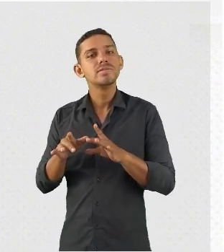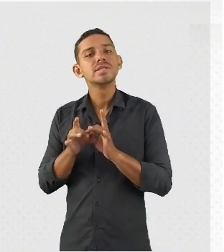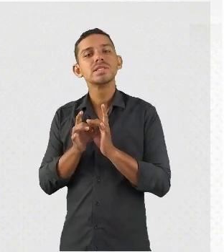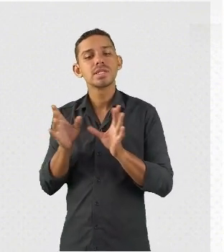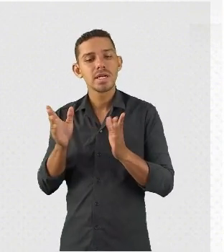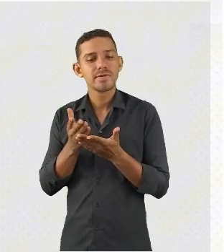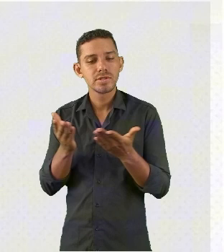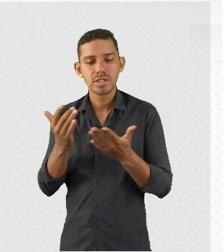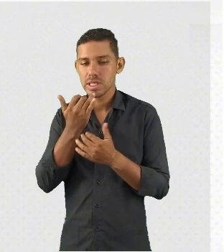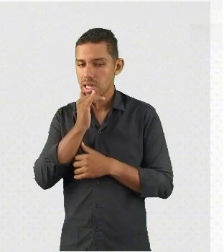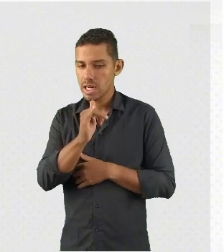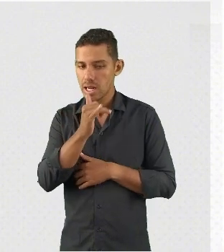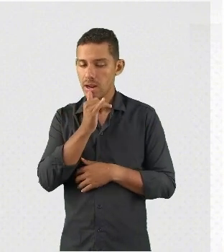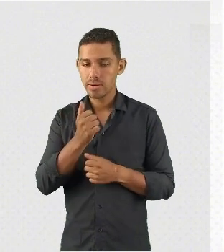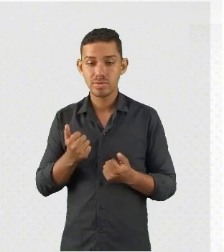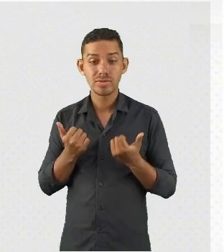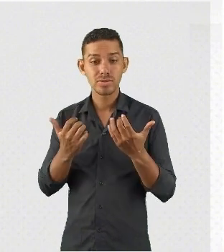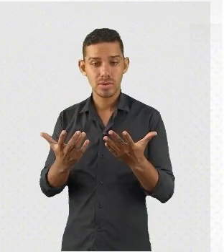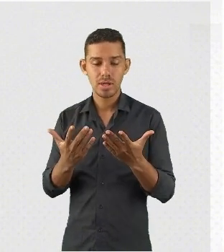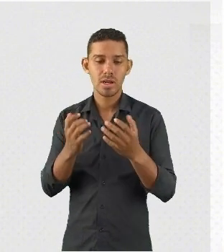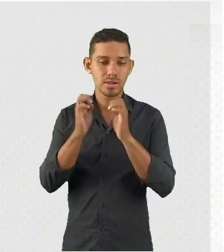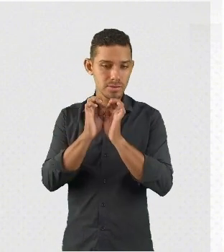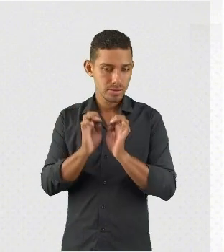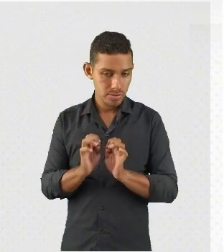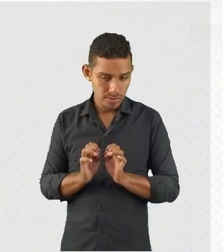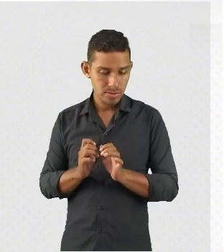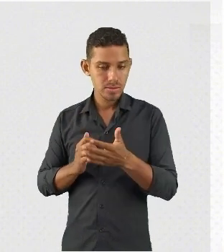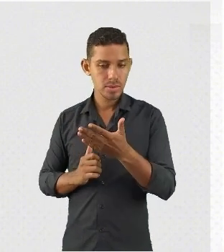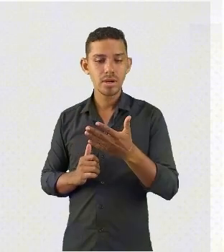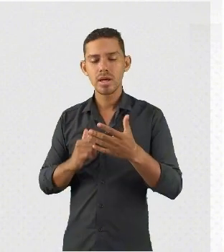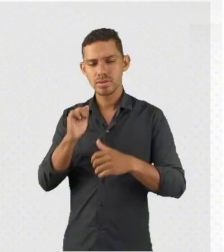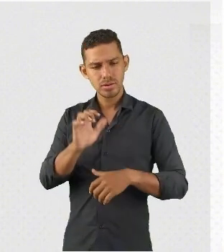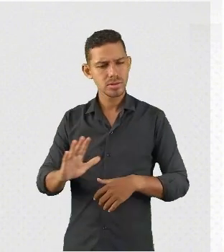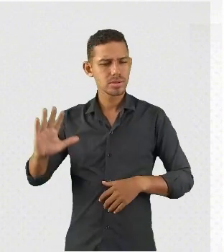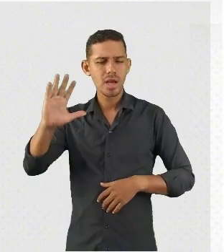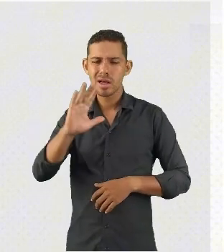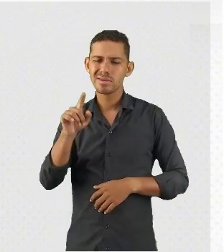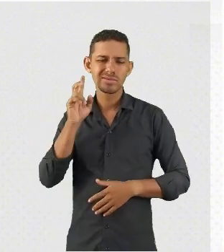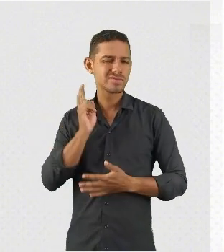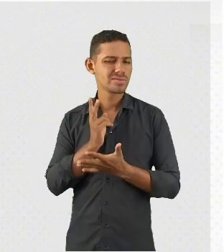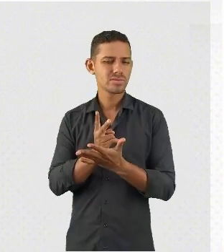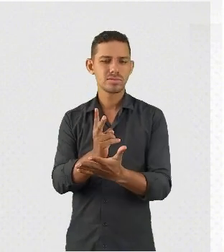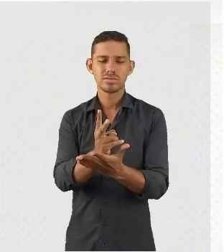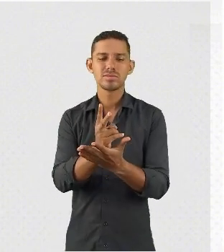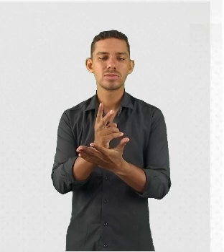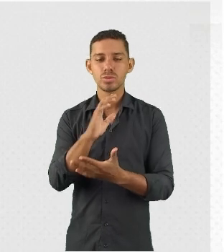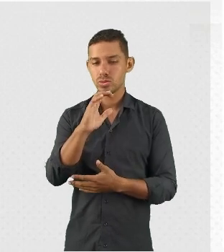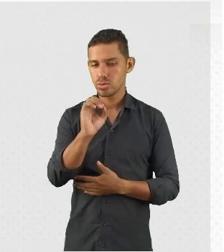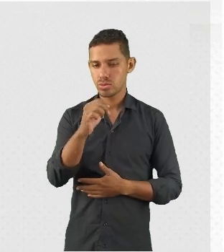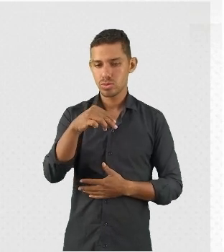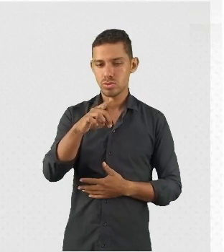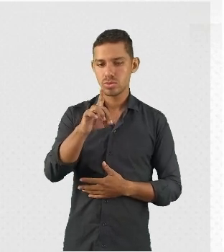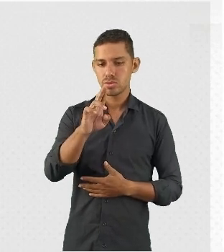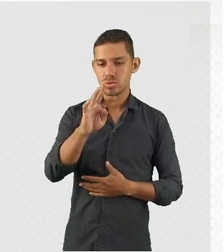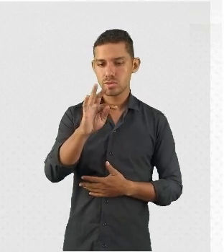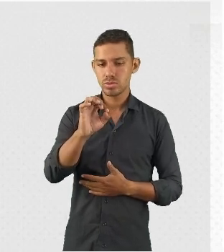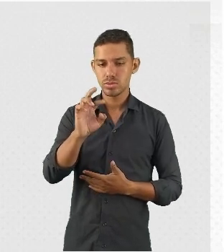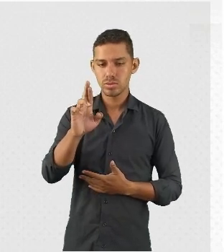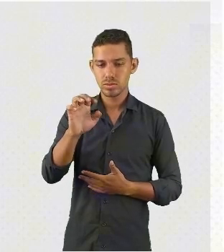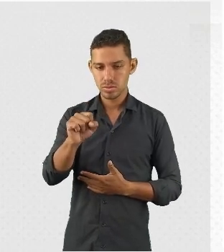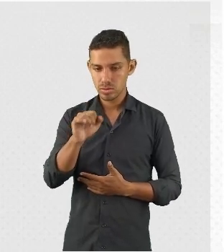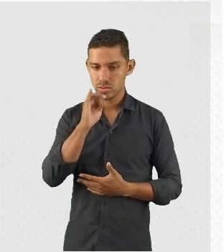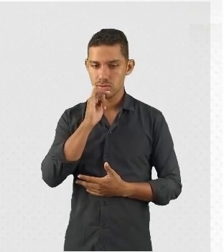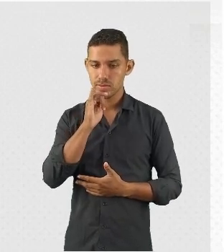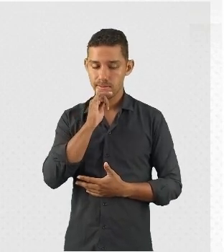estrutura. Os metais, em geral, são excelentes condutores de eletricidade, tá? Esse é um bom condutor